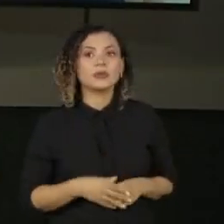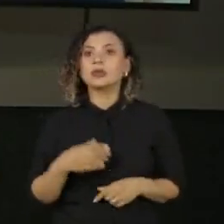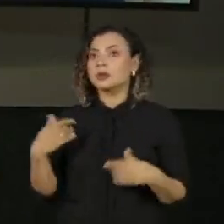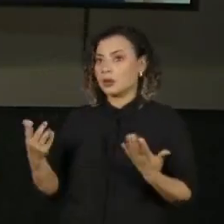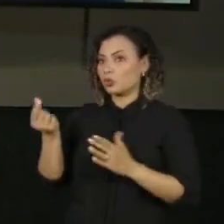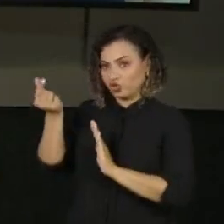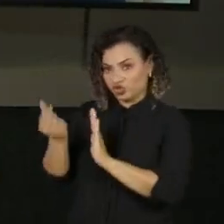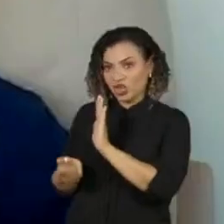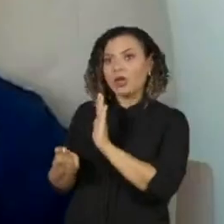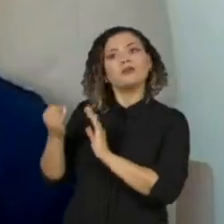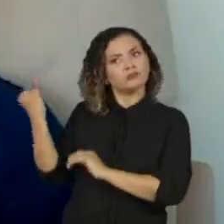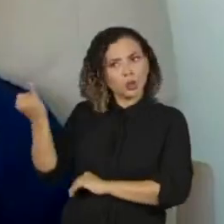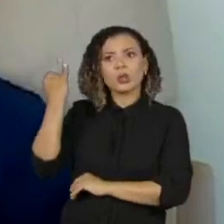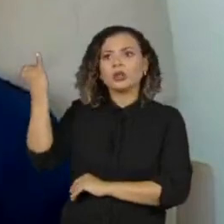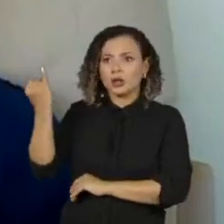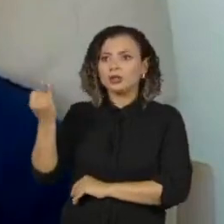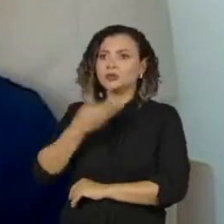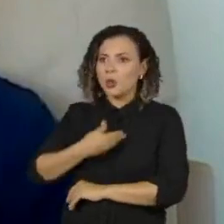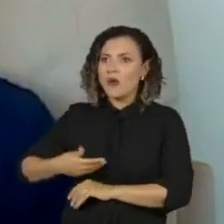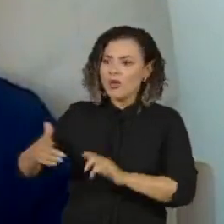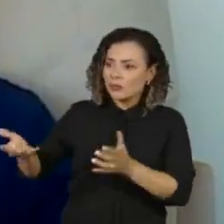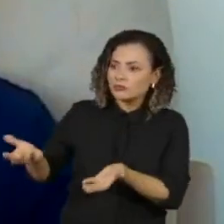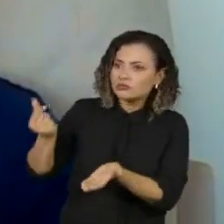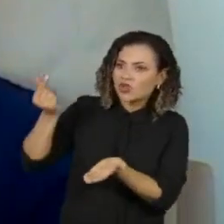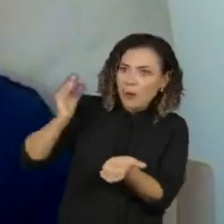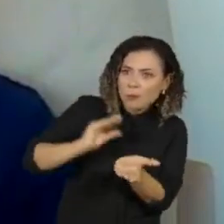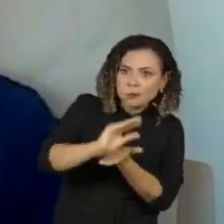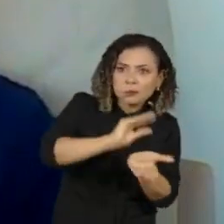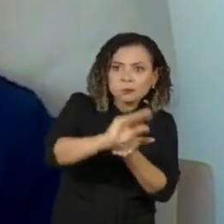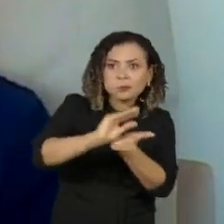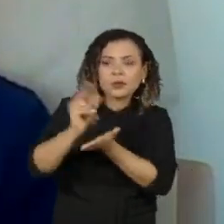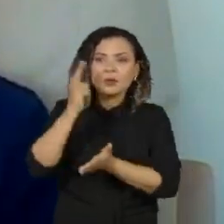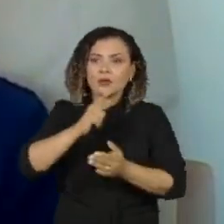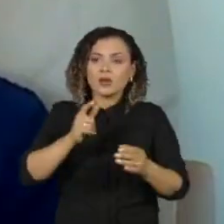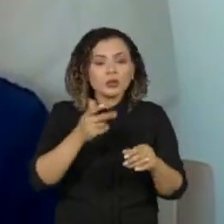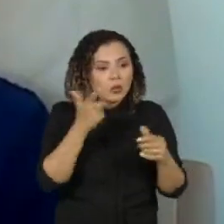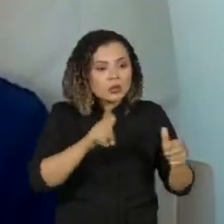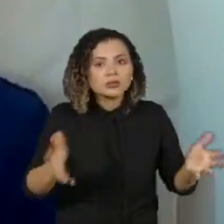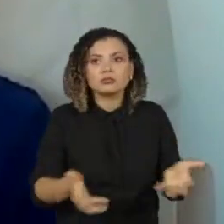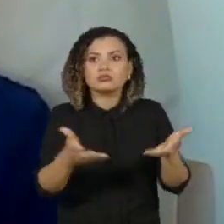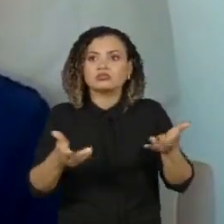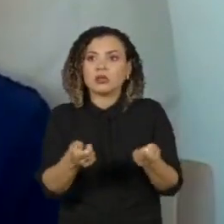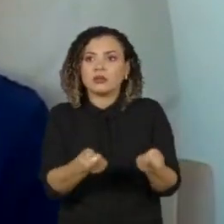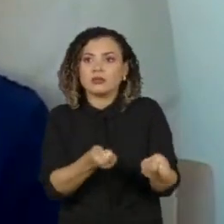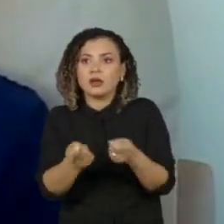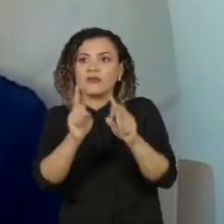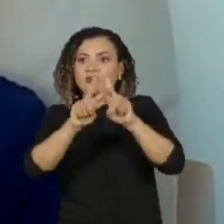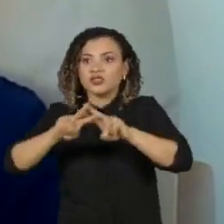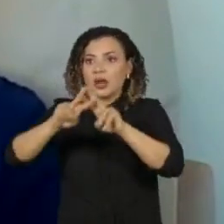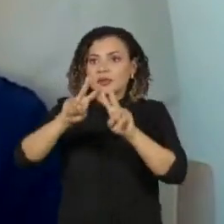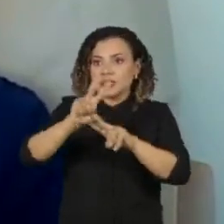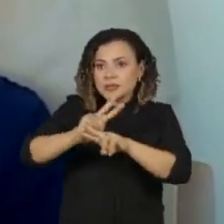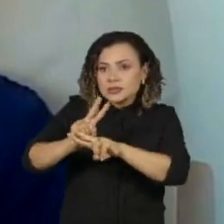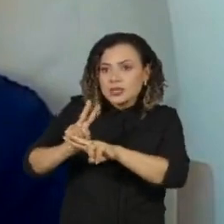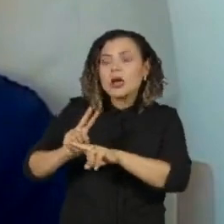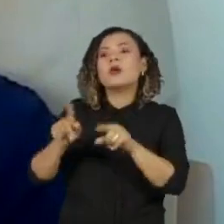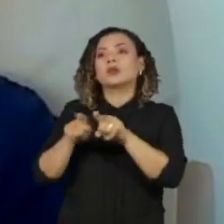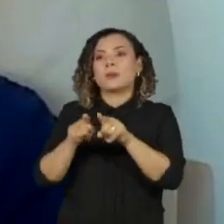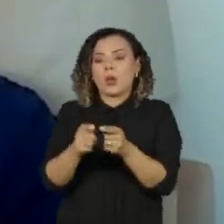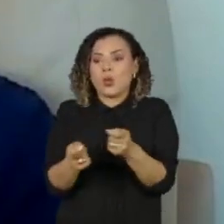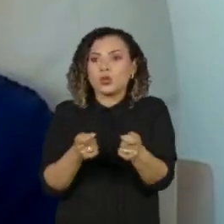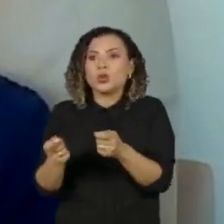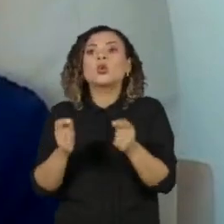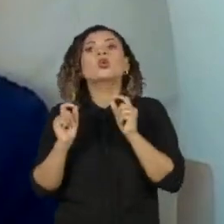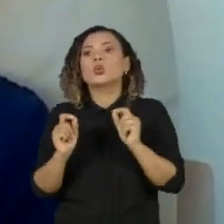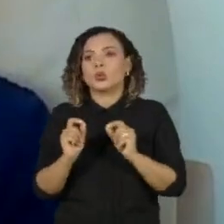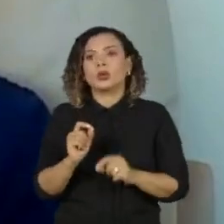ser fundamentais para o governo reorganizar as ações de fiscalização e controle de órgãos como o IBAMA, que